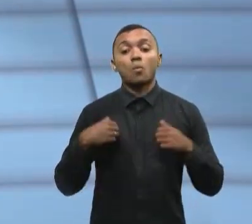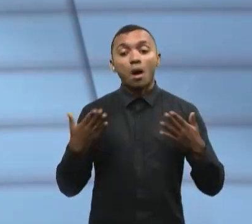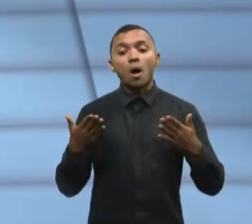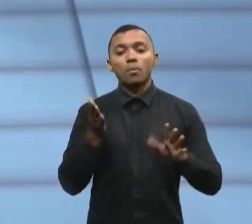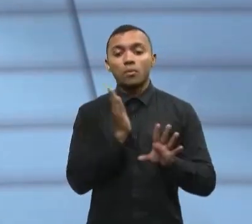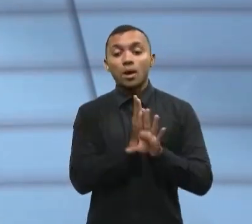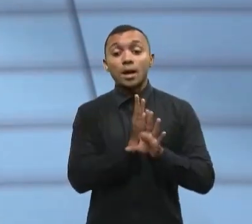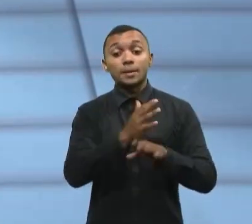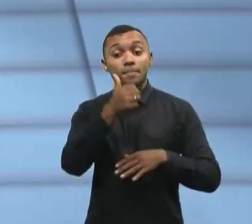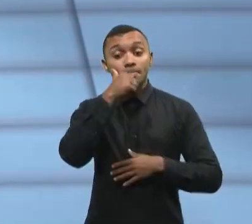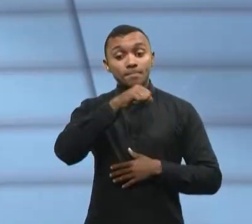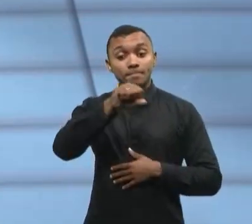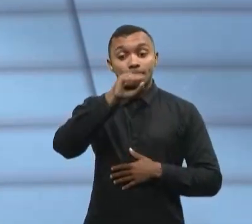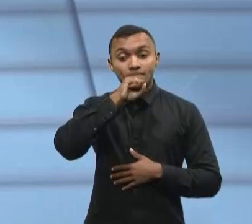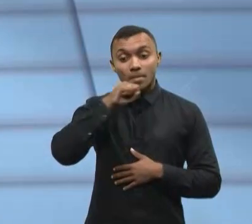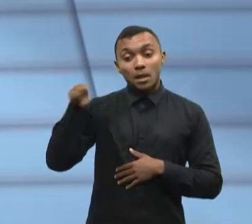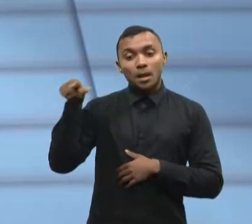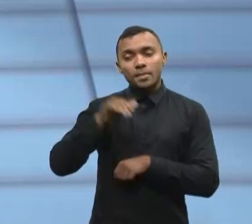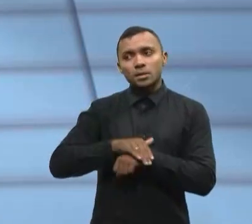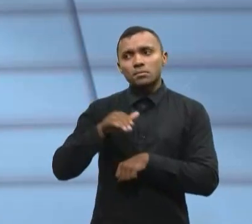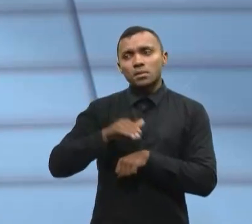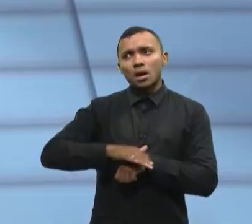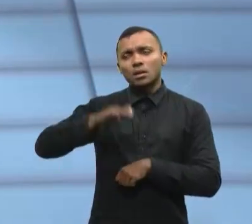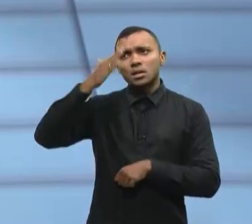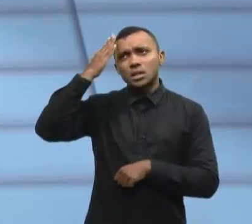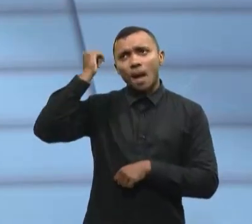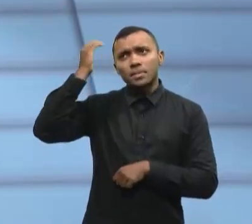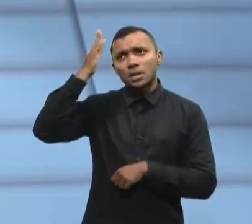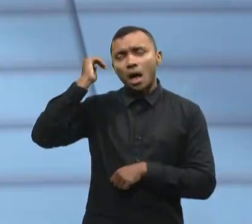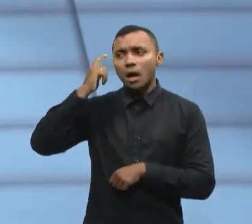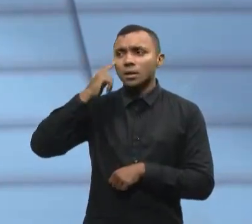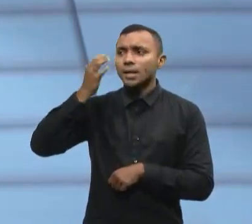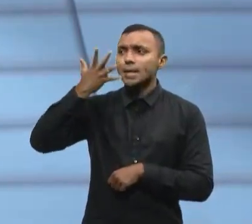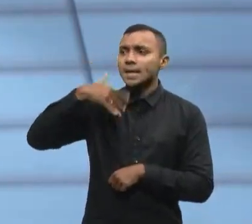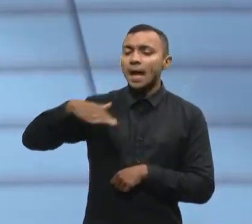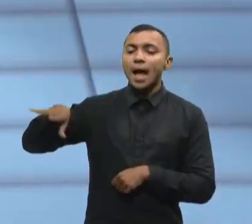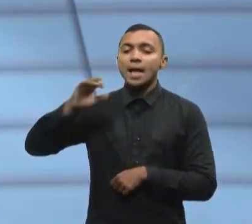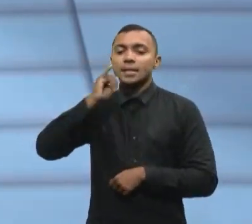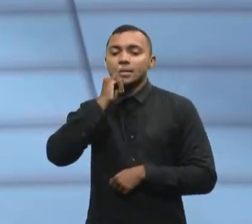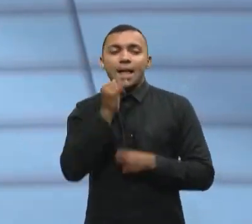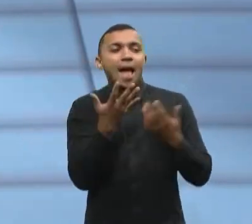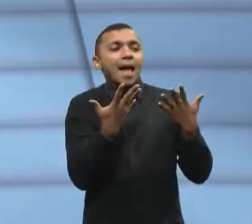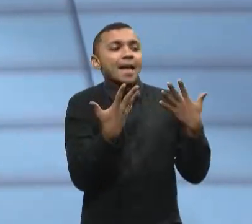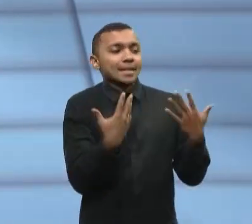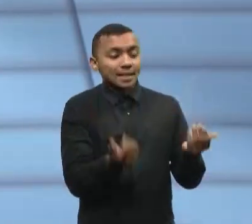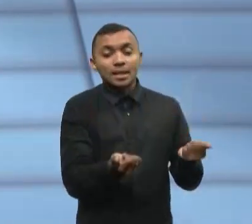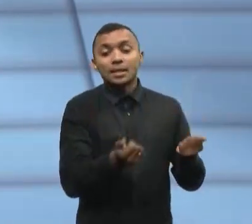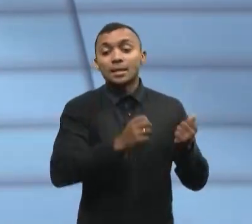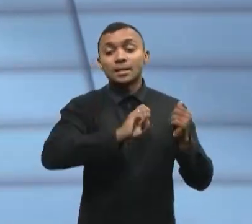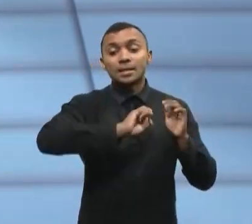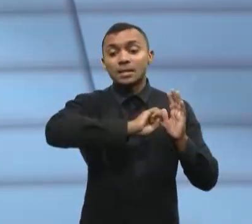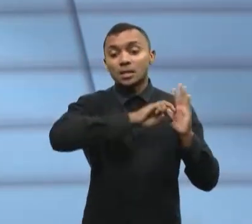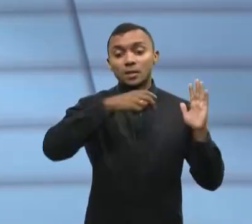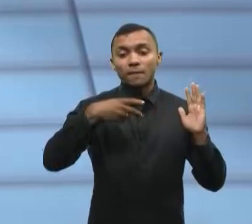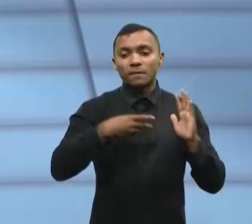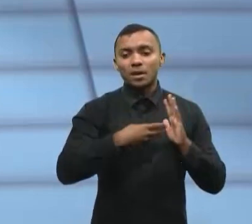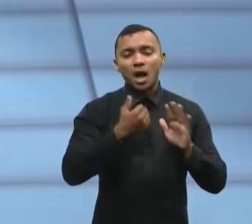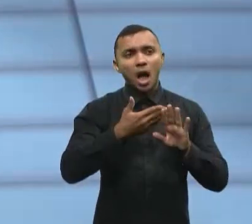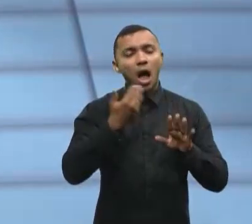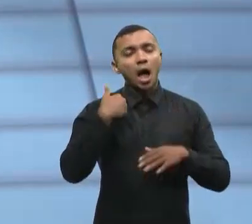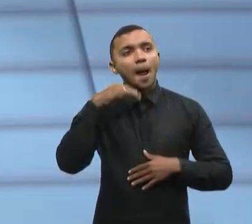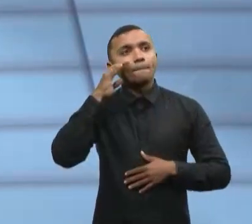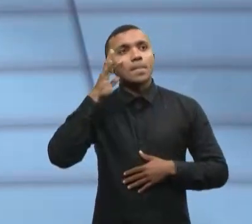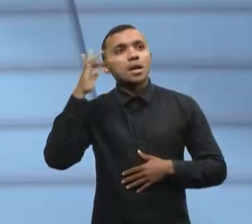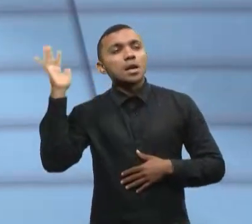mãe aceitar essa criança. Quando eu me refiro a aceitar, é desconstruir o filho que ela